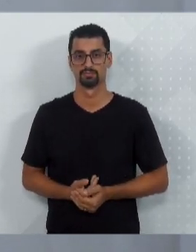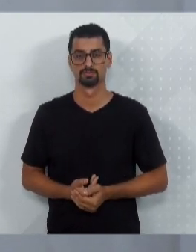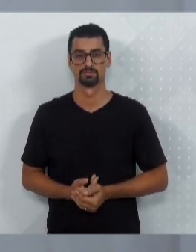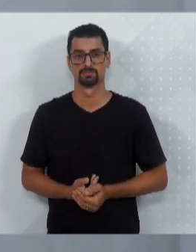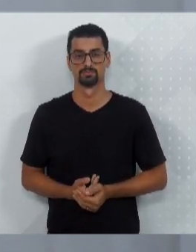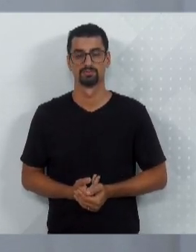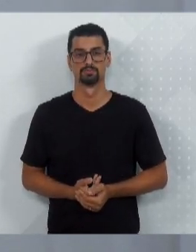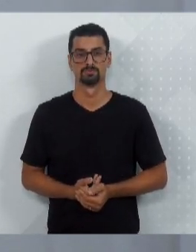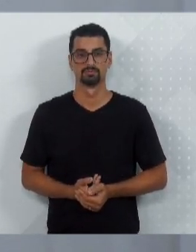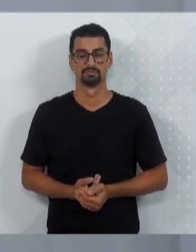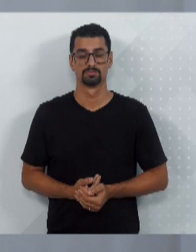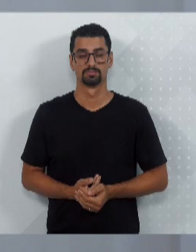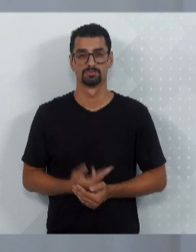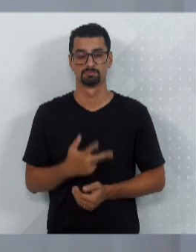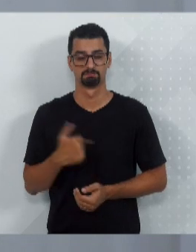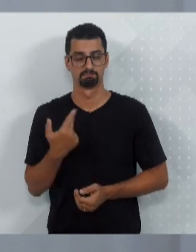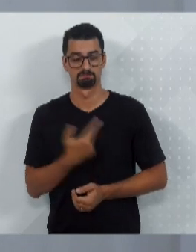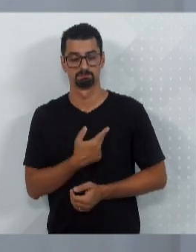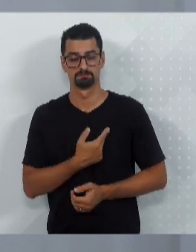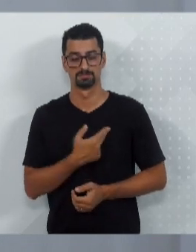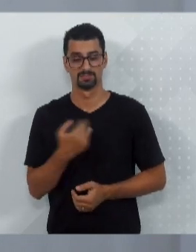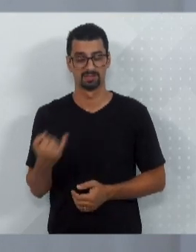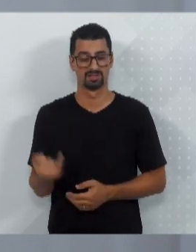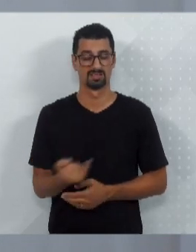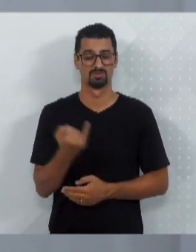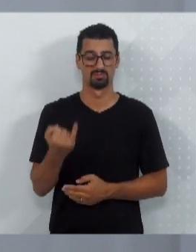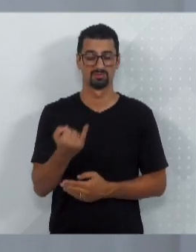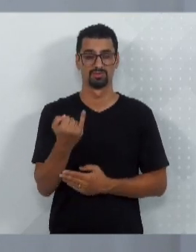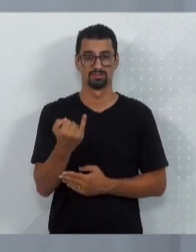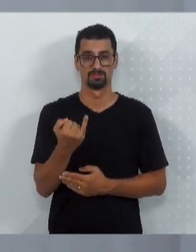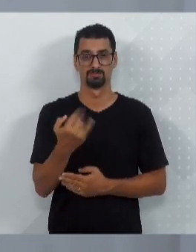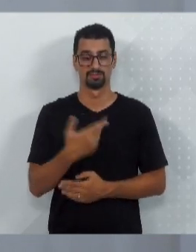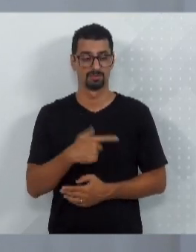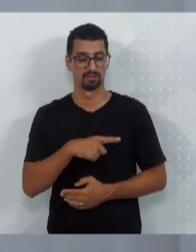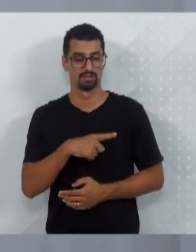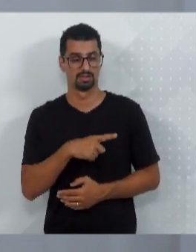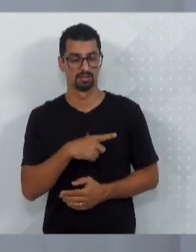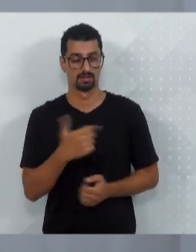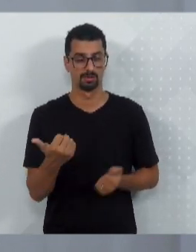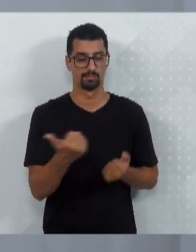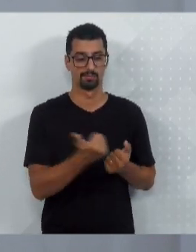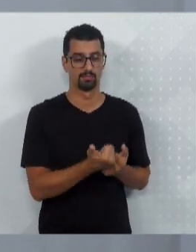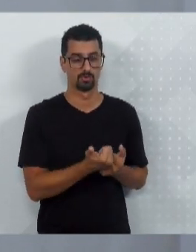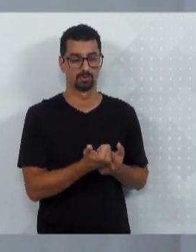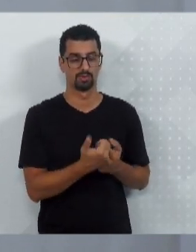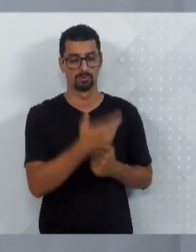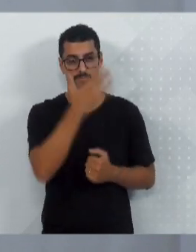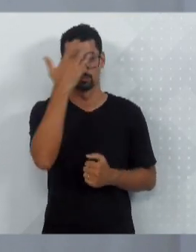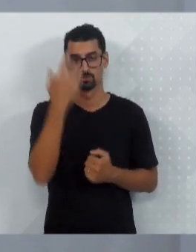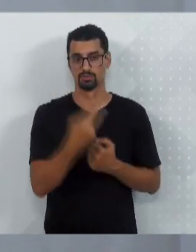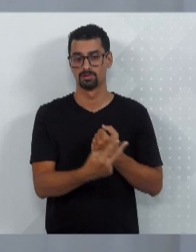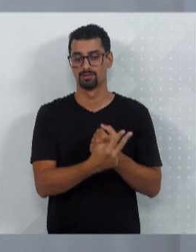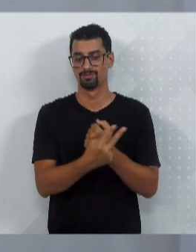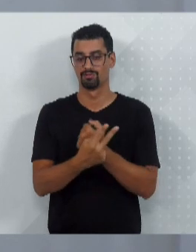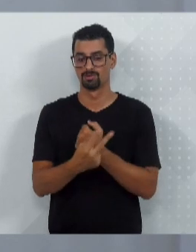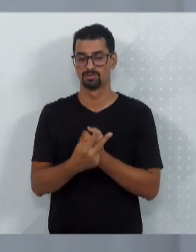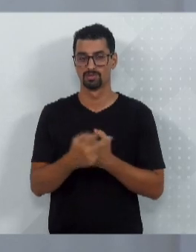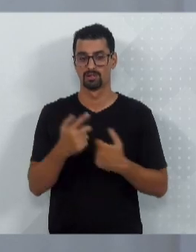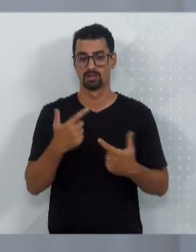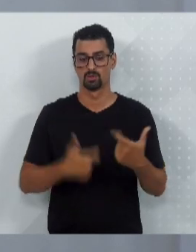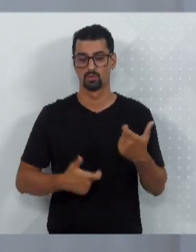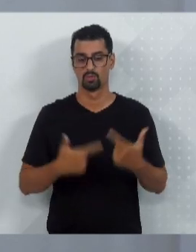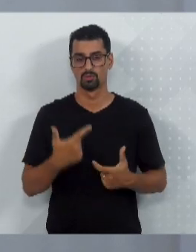Para nós é importante termos parceiros e defensores da luta